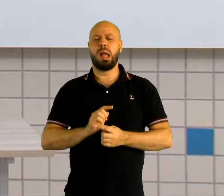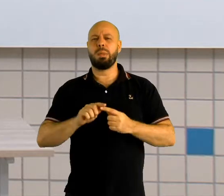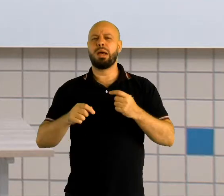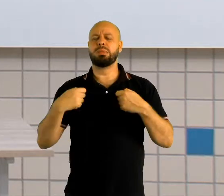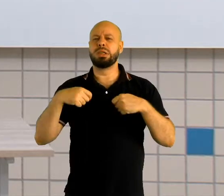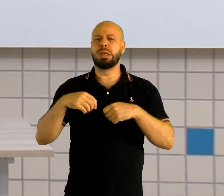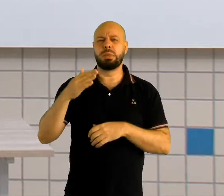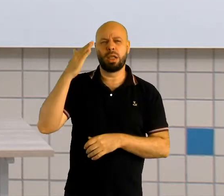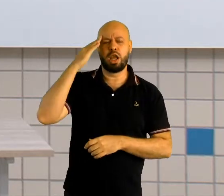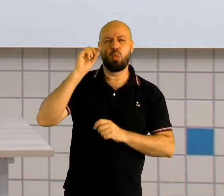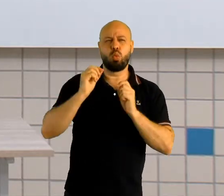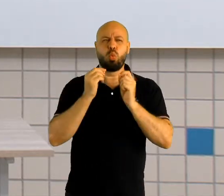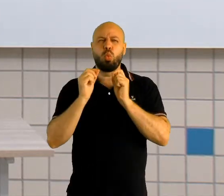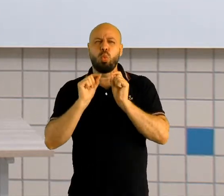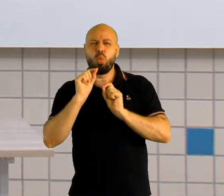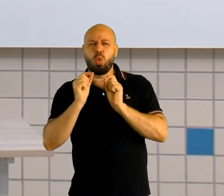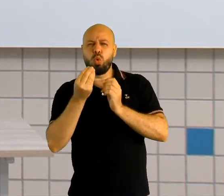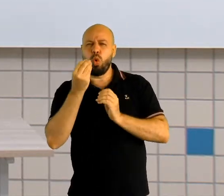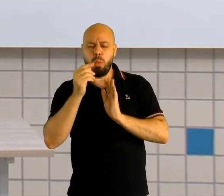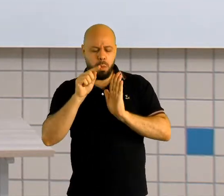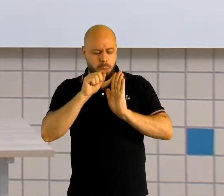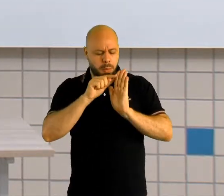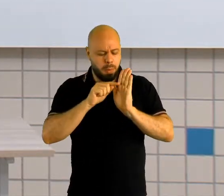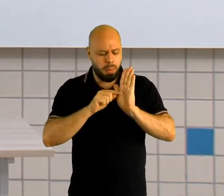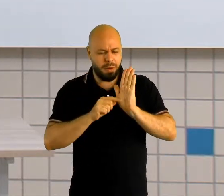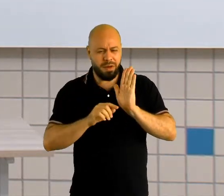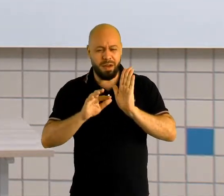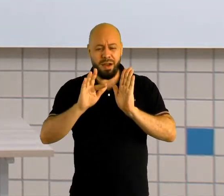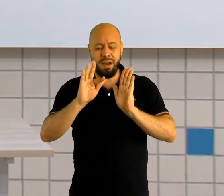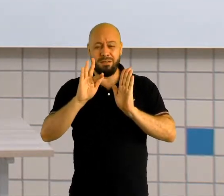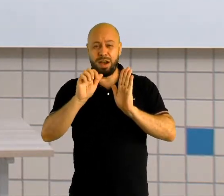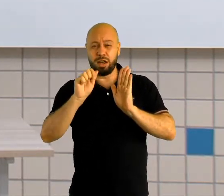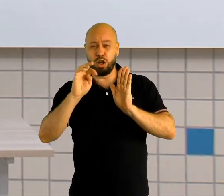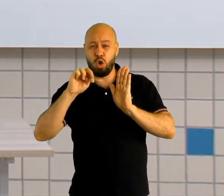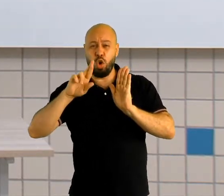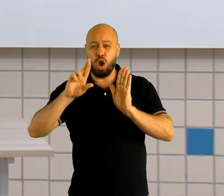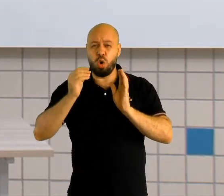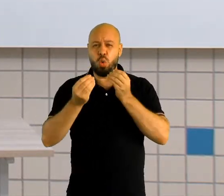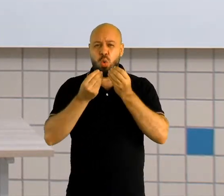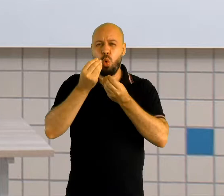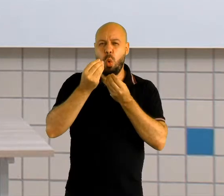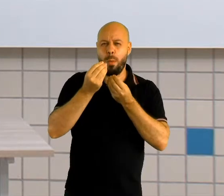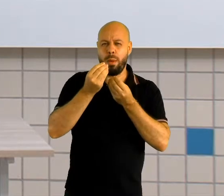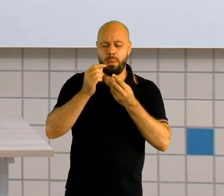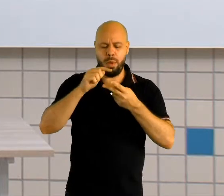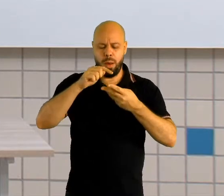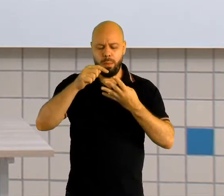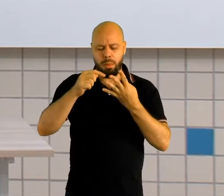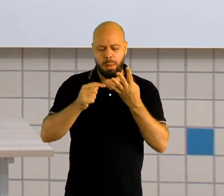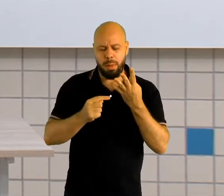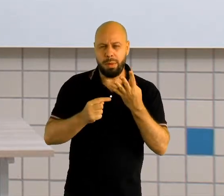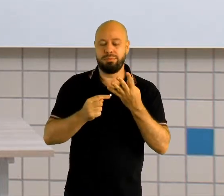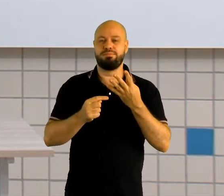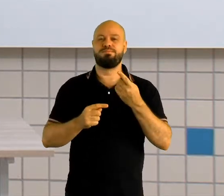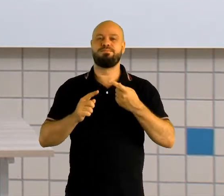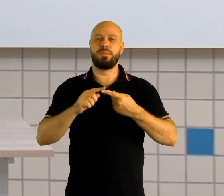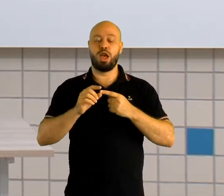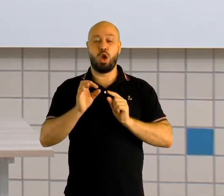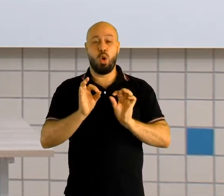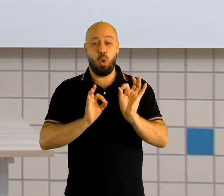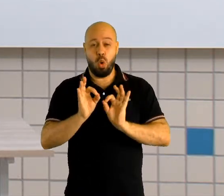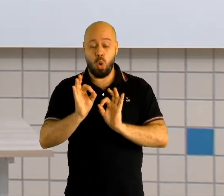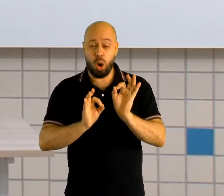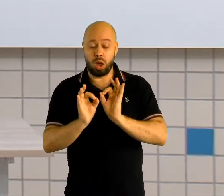na formação do império. Quais são esses fatores que estão presentes na formação do império? A organização social